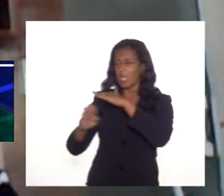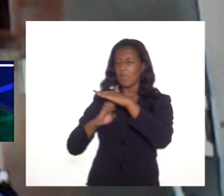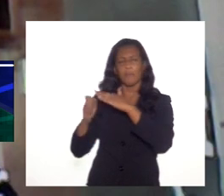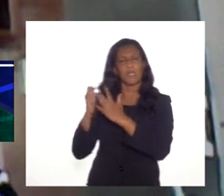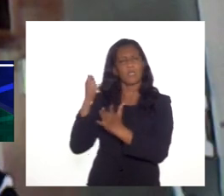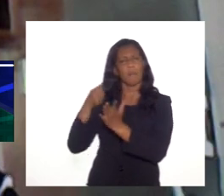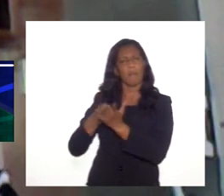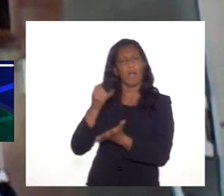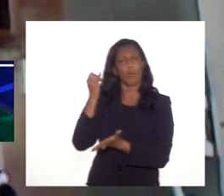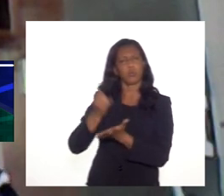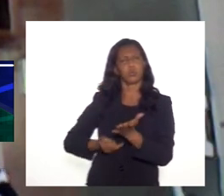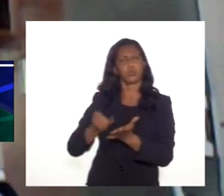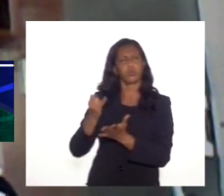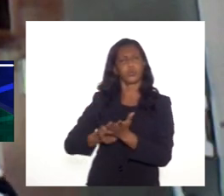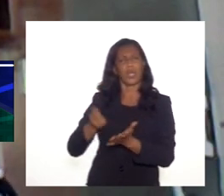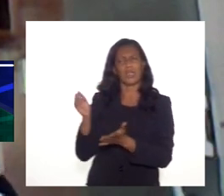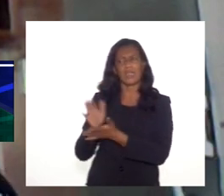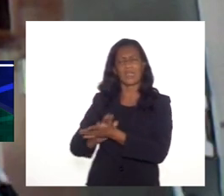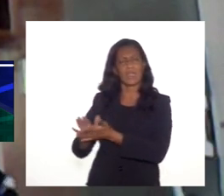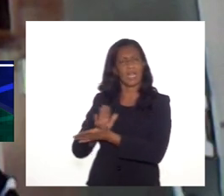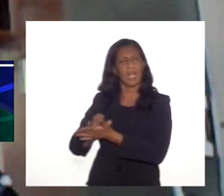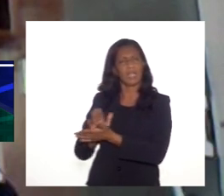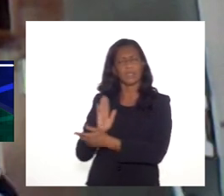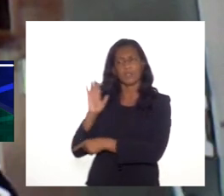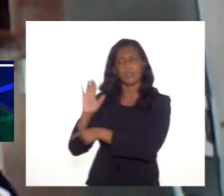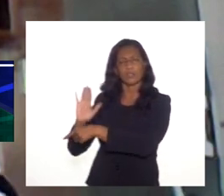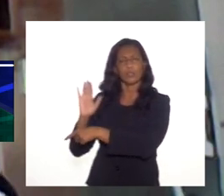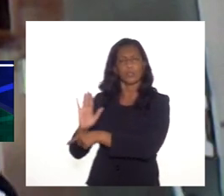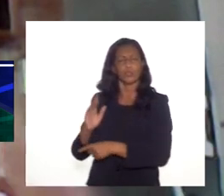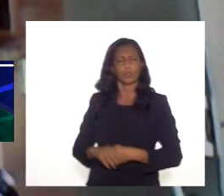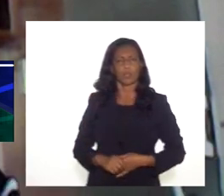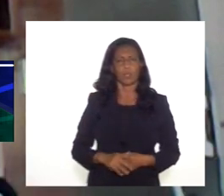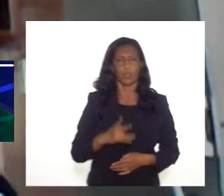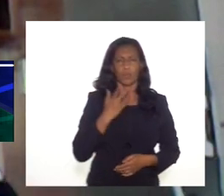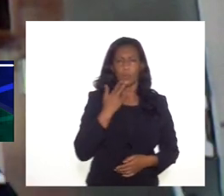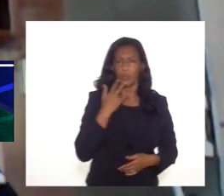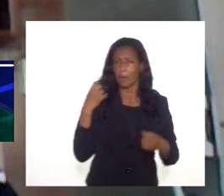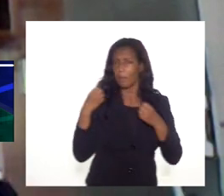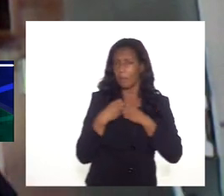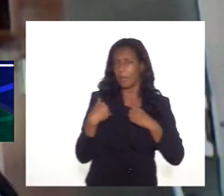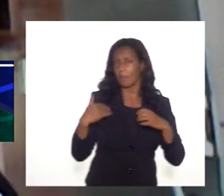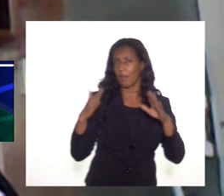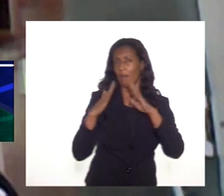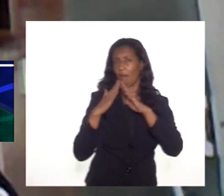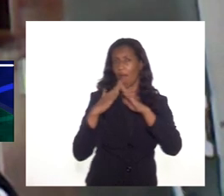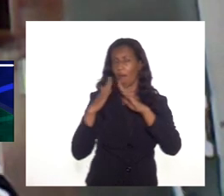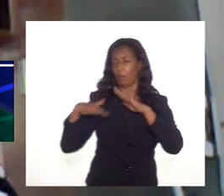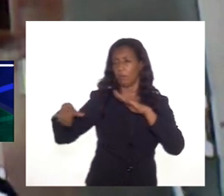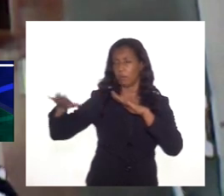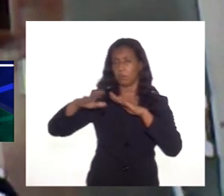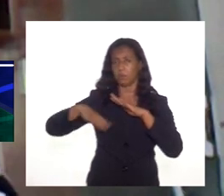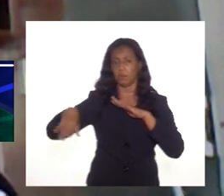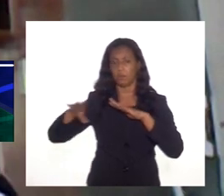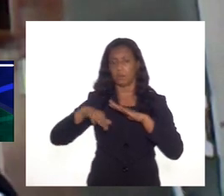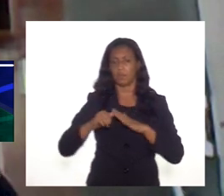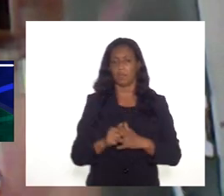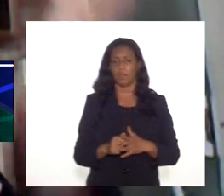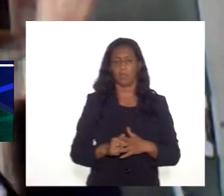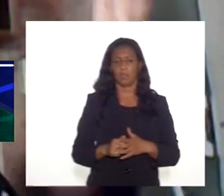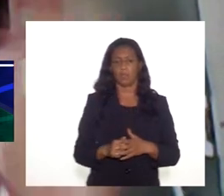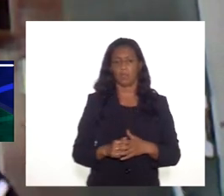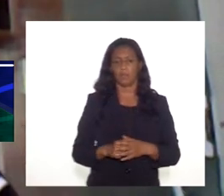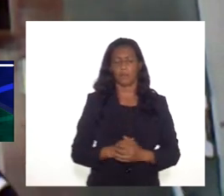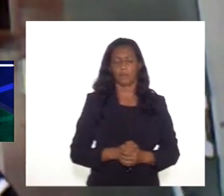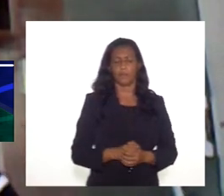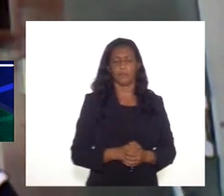deram oportunidade de emprego à população nenhuma. Eu vou citar aqui perto da minha região, que é a ThyssenCrupp,